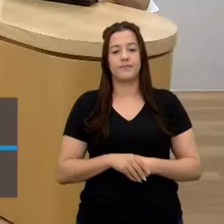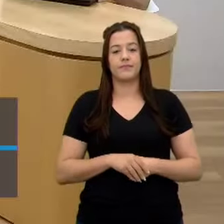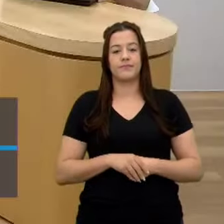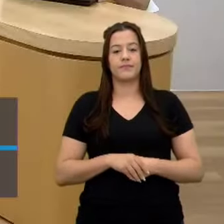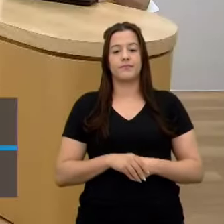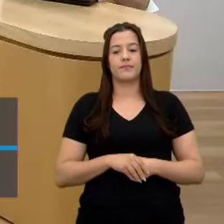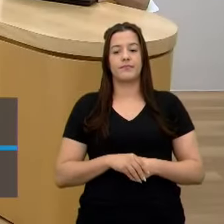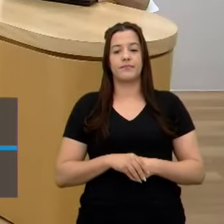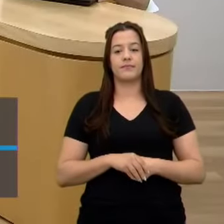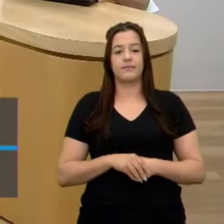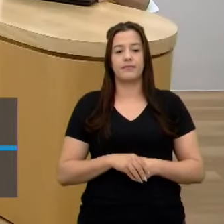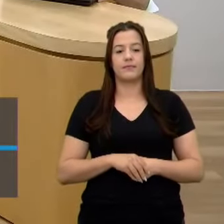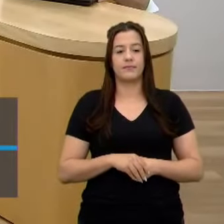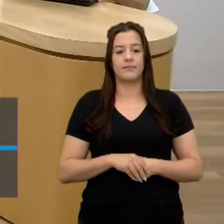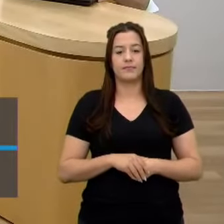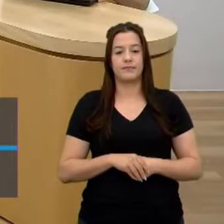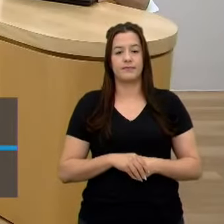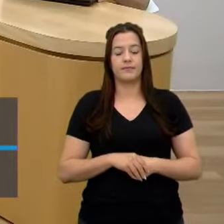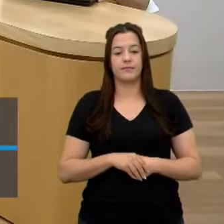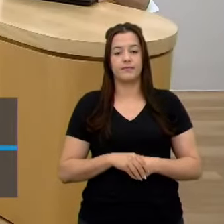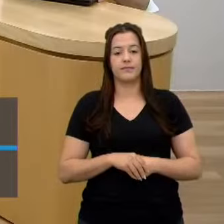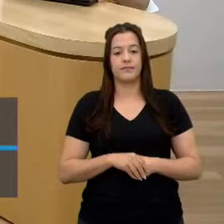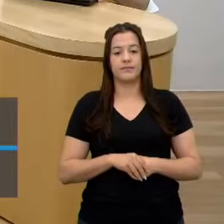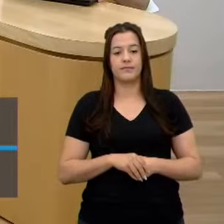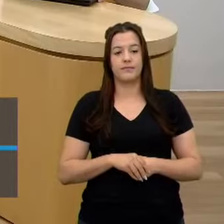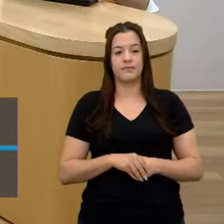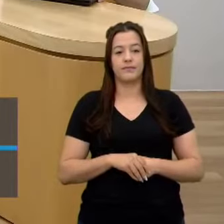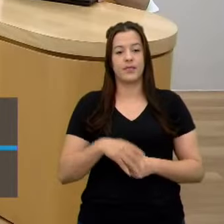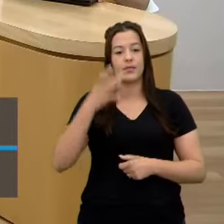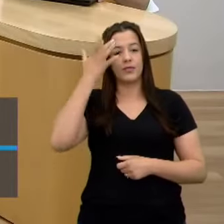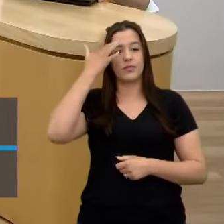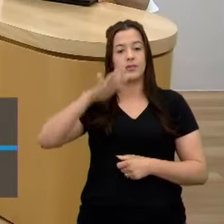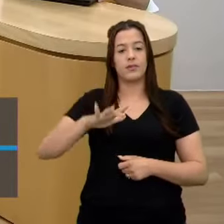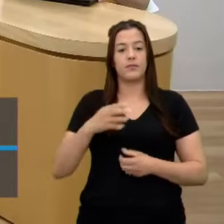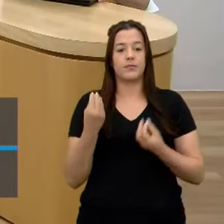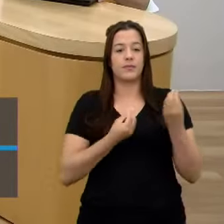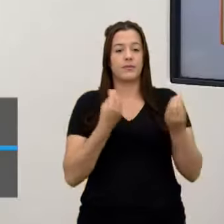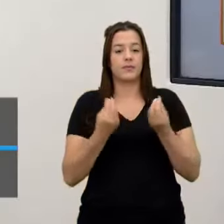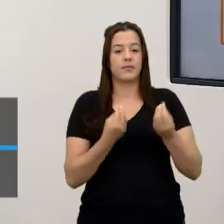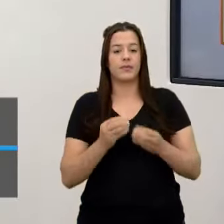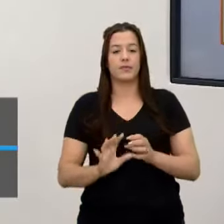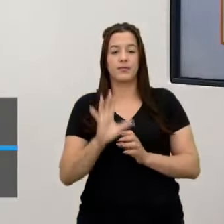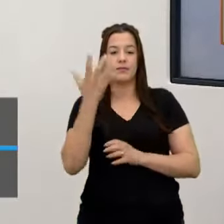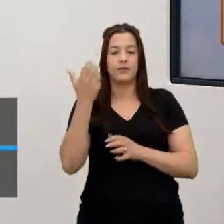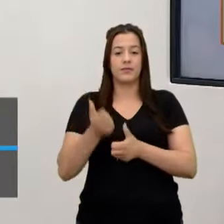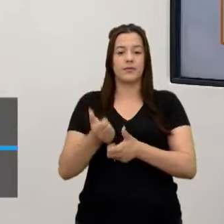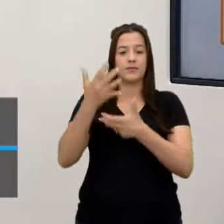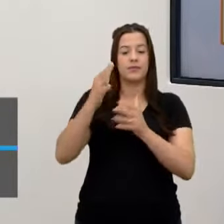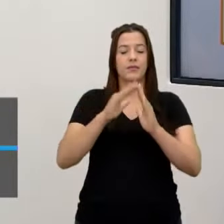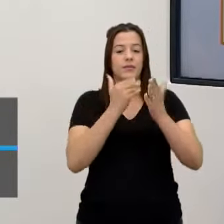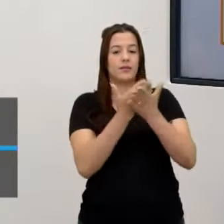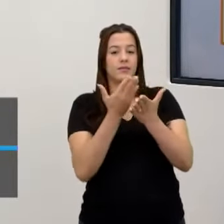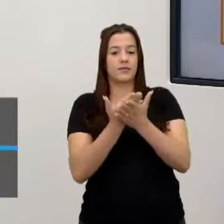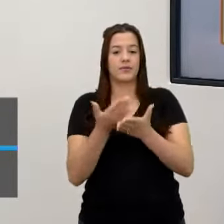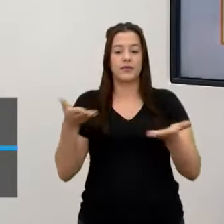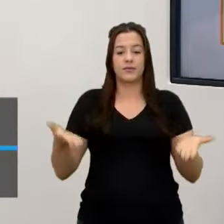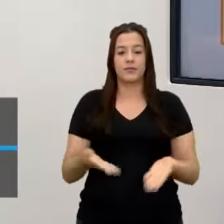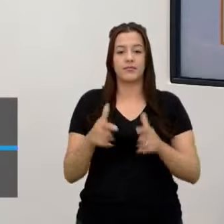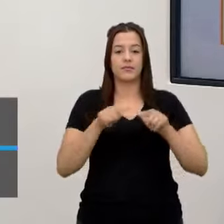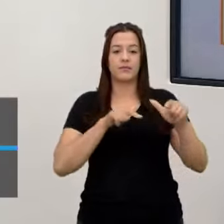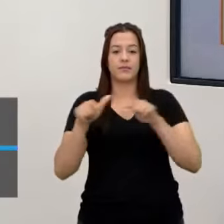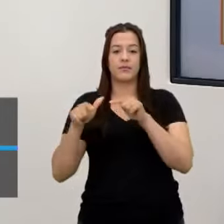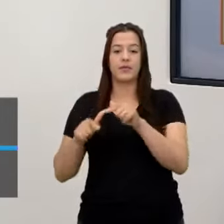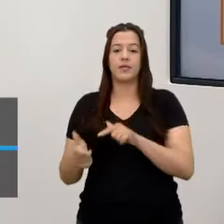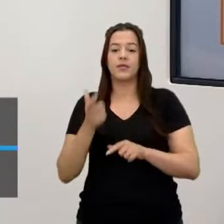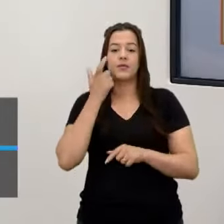living on another planet. Never know, right? A gente nunca sabe o que está acontecendo pelas escolas. Então, vamos trabalhar aqui e ver o que a gente